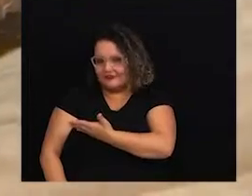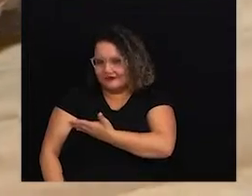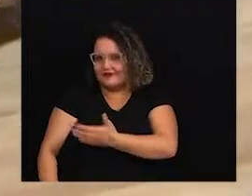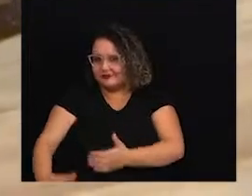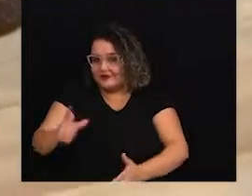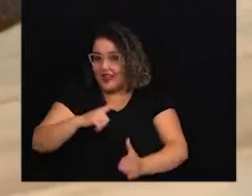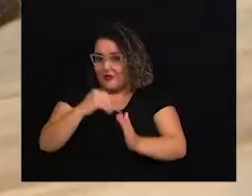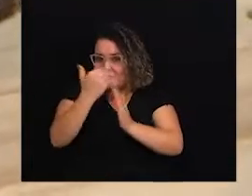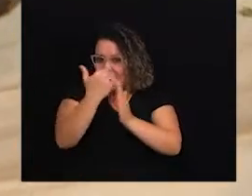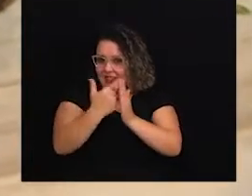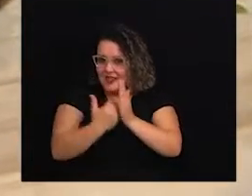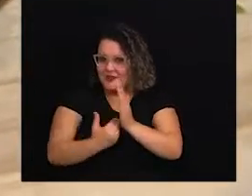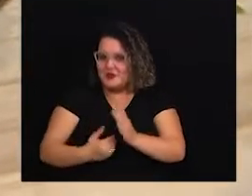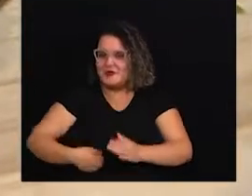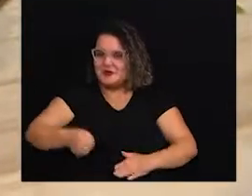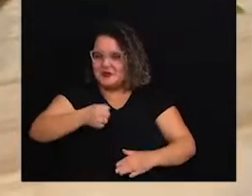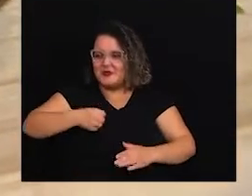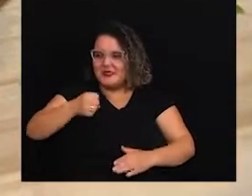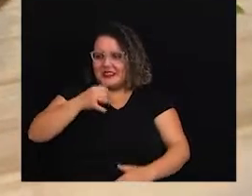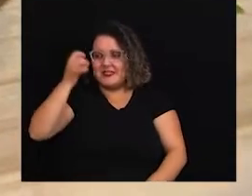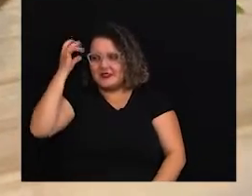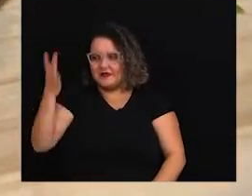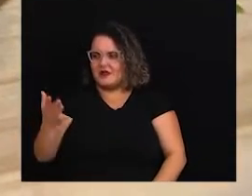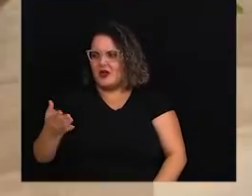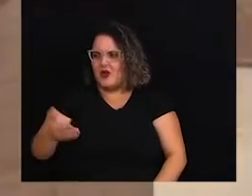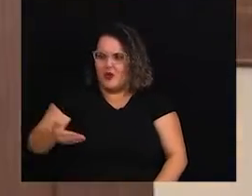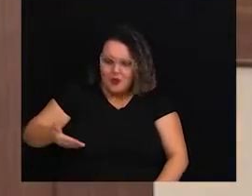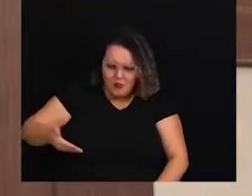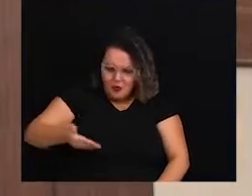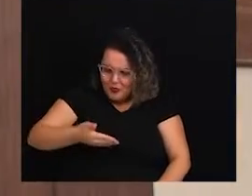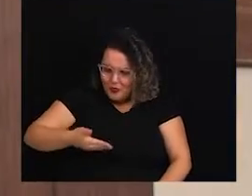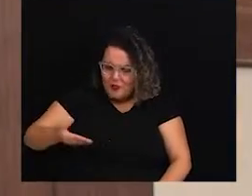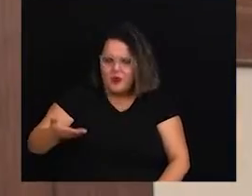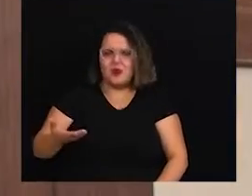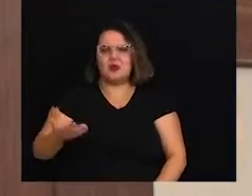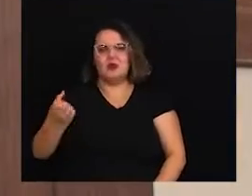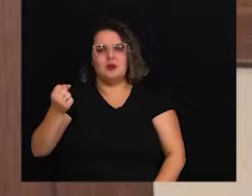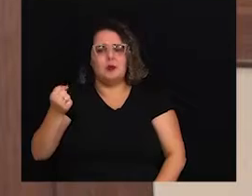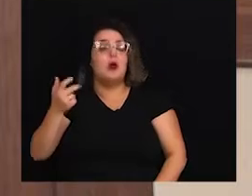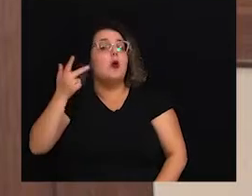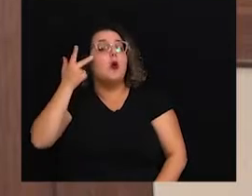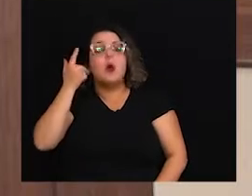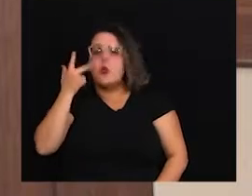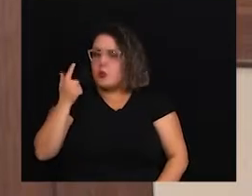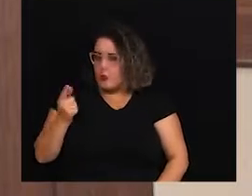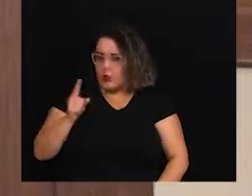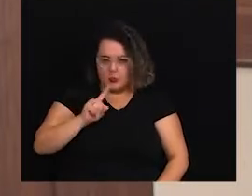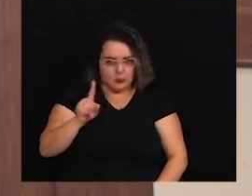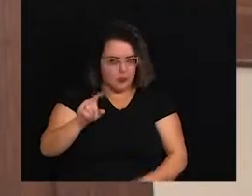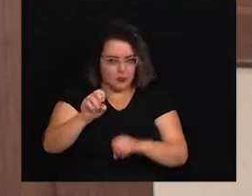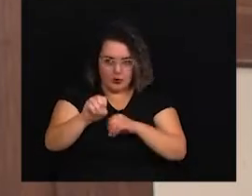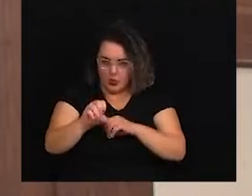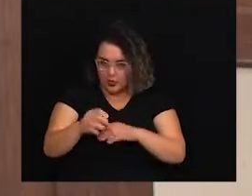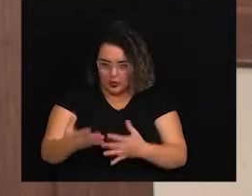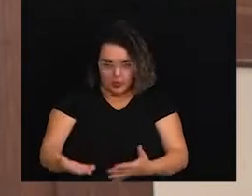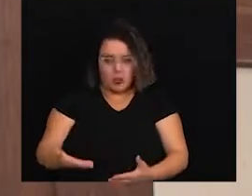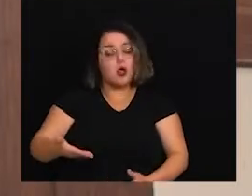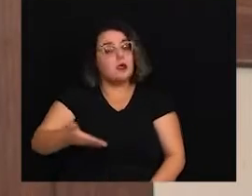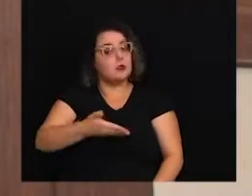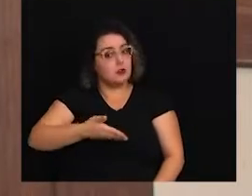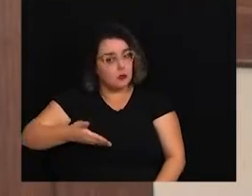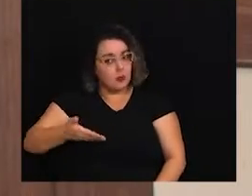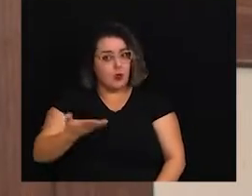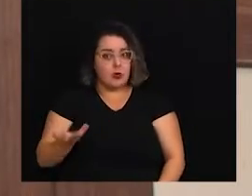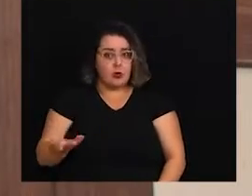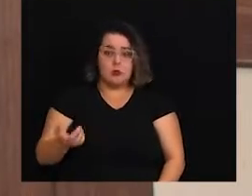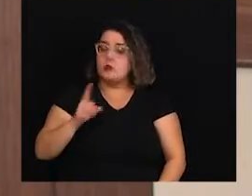Campinas, tem a playlist do Cozinha Fácil. Esse molho branco, molho bechamel é tradicional. A gente não vai ensinar